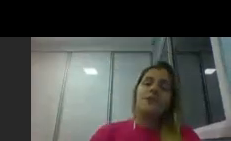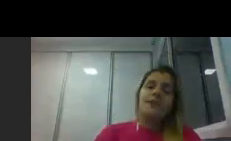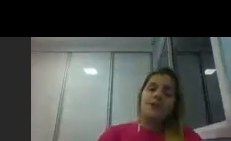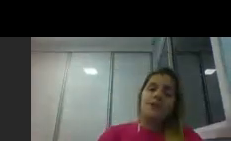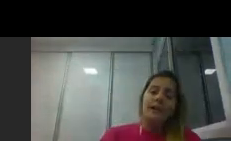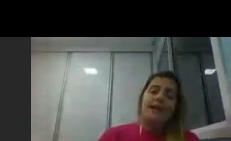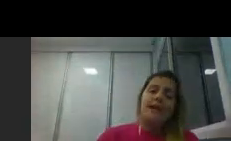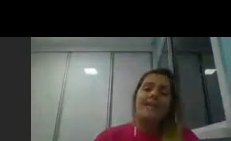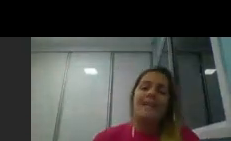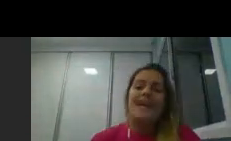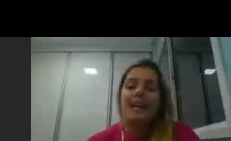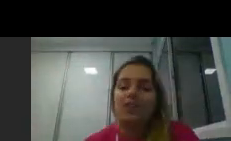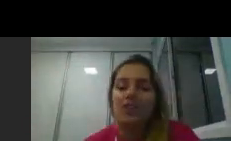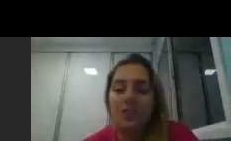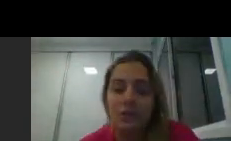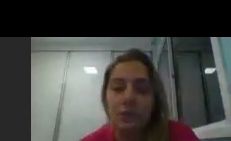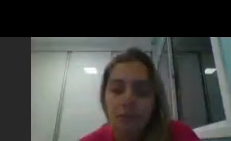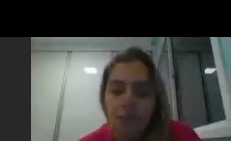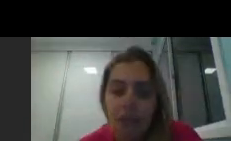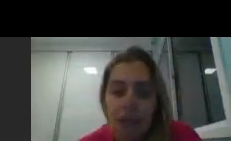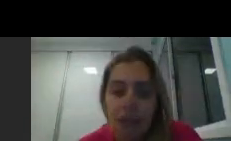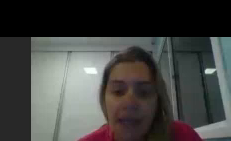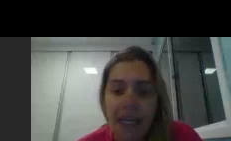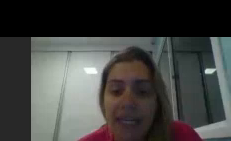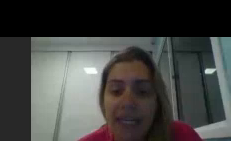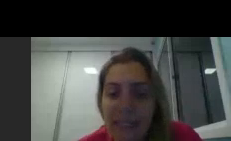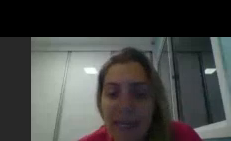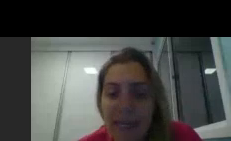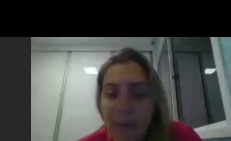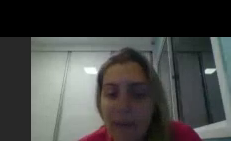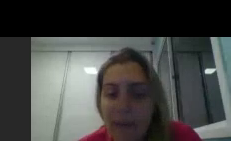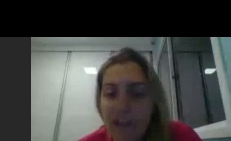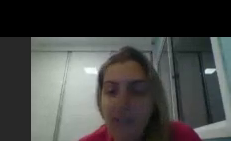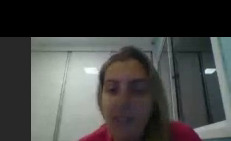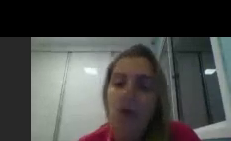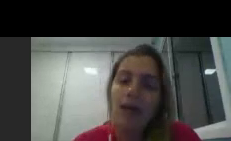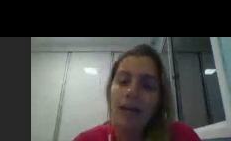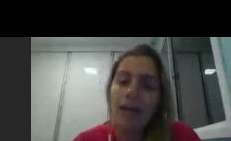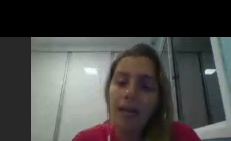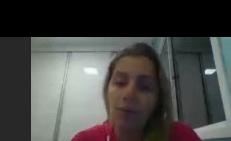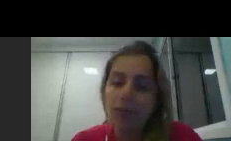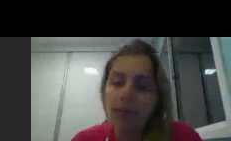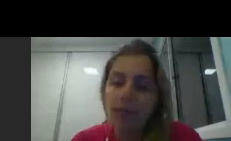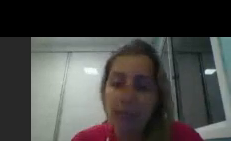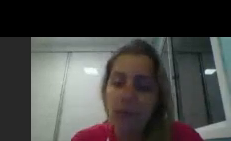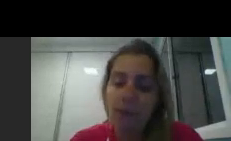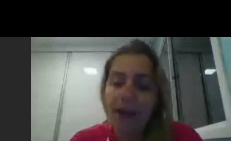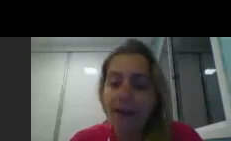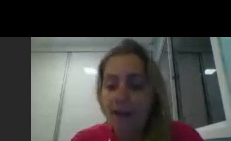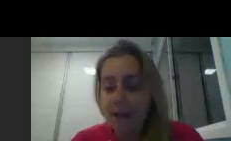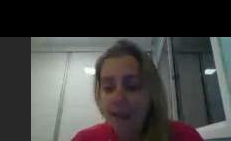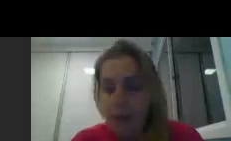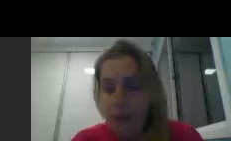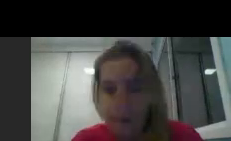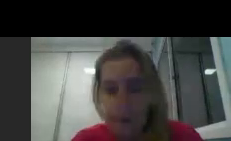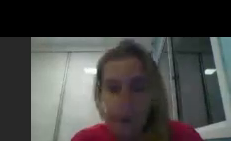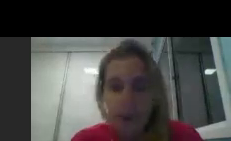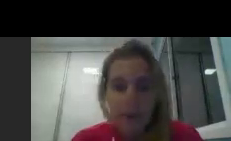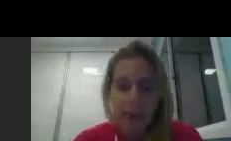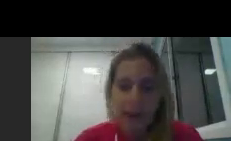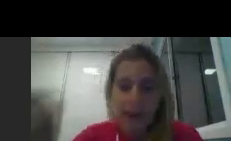O indivíduo fator RH negativo, ele necessariamente recebeu o alelo recessivo do pai e